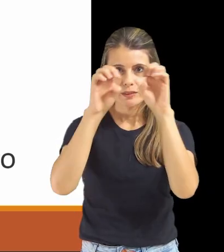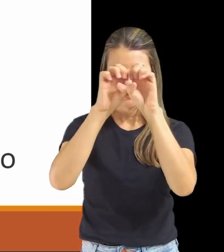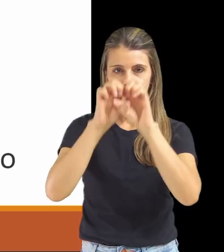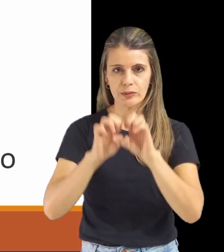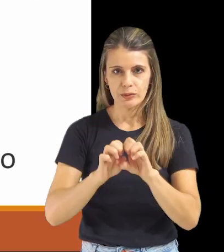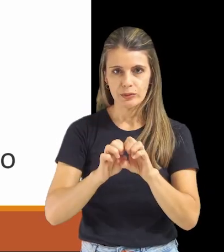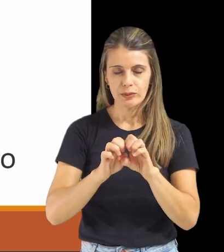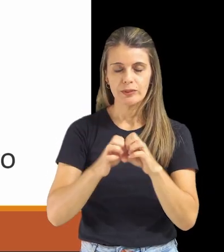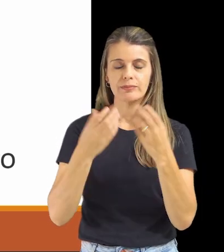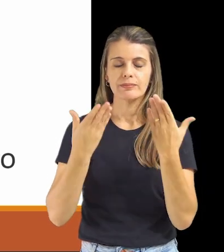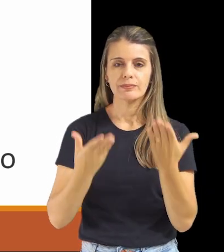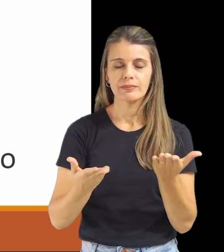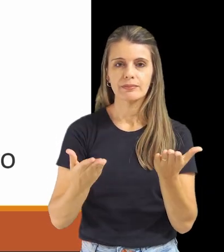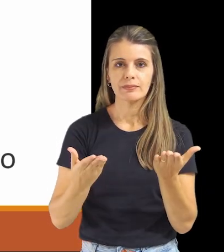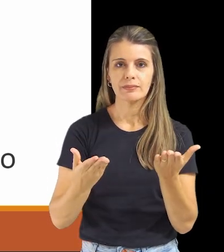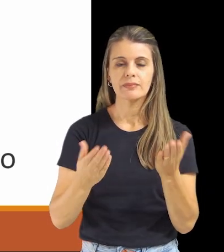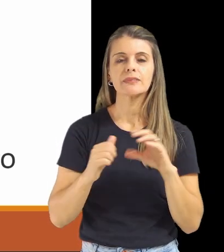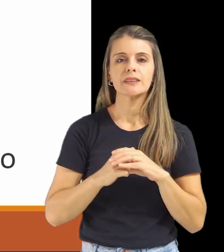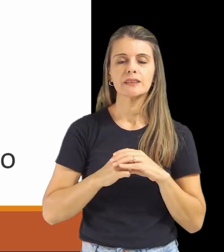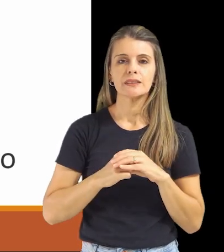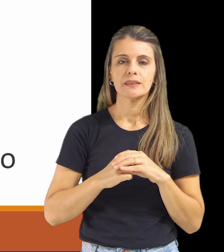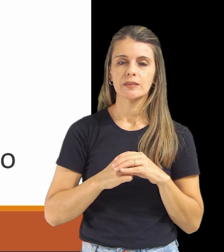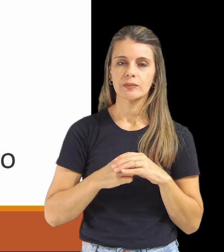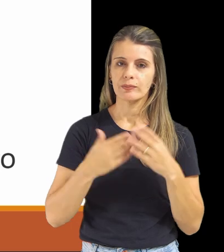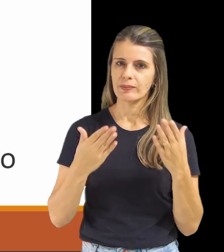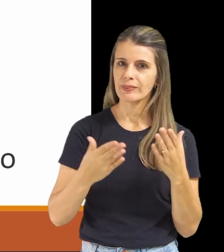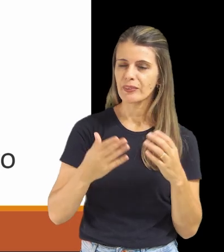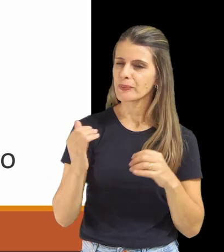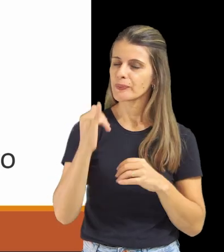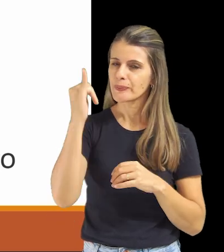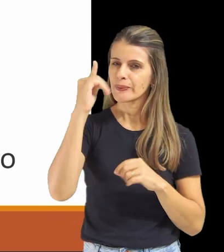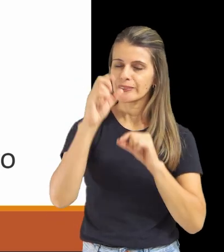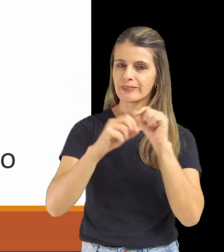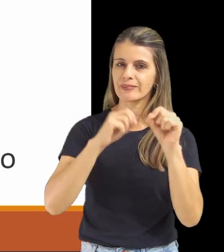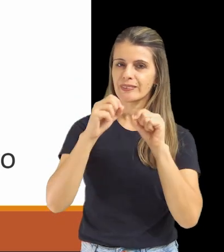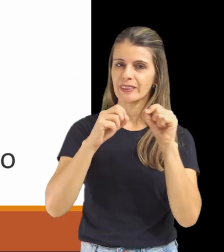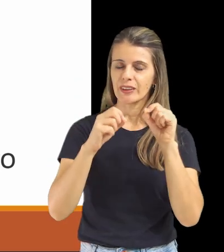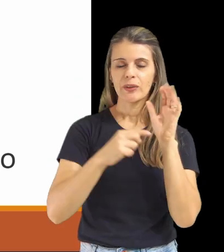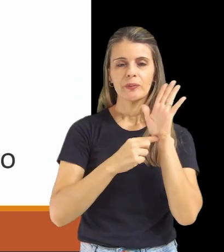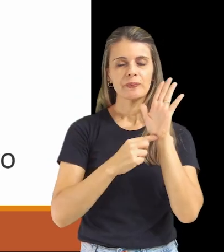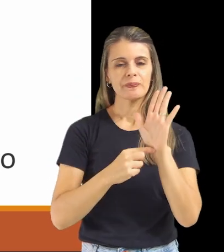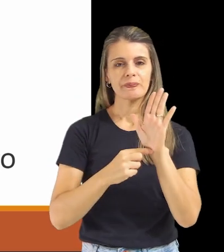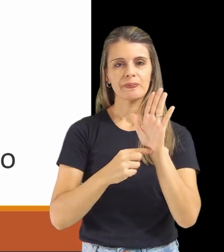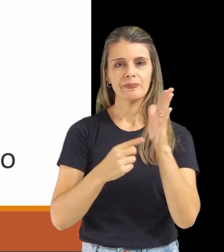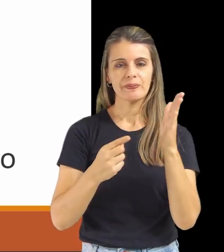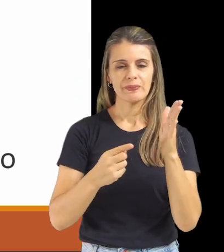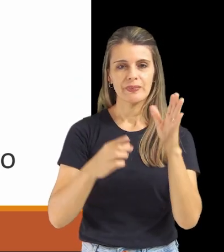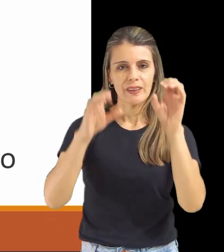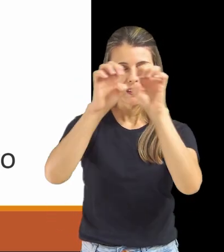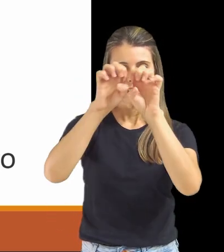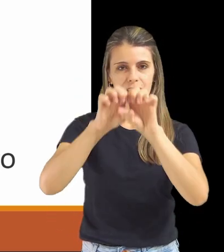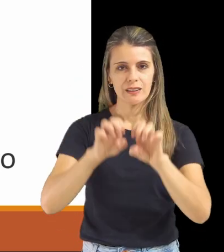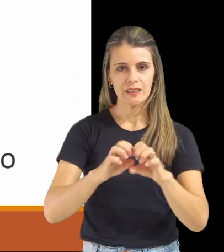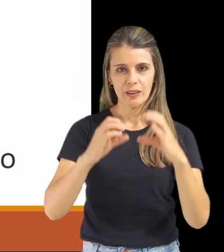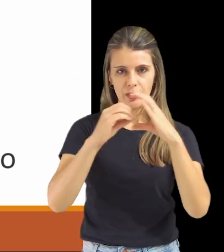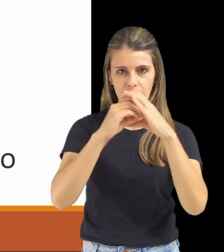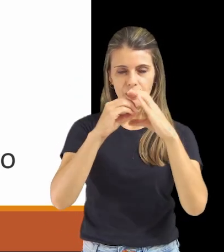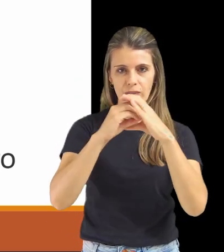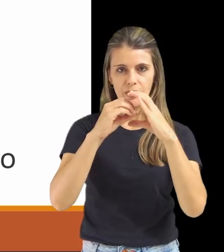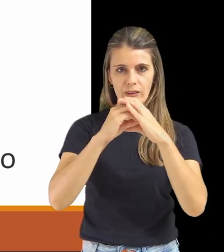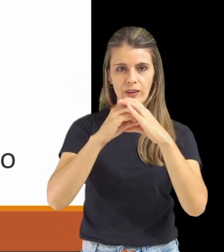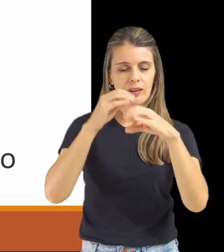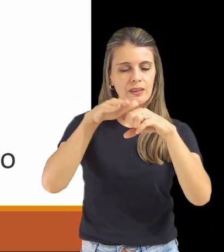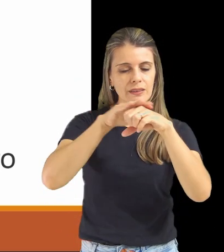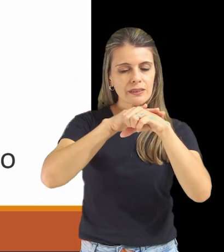celular, né? E é interessante aqui, né, que na estrutura celular, na